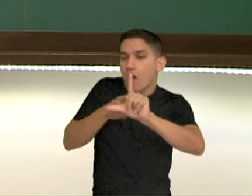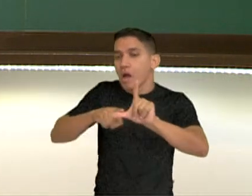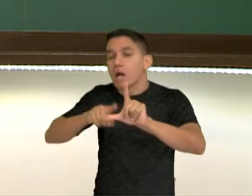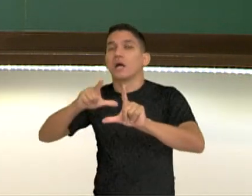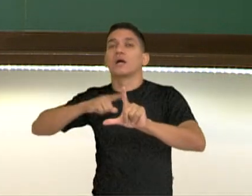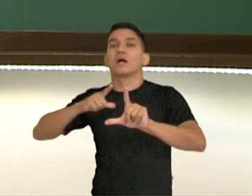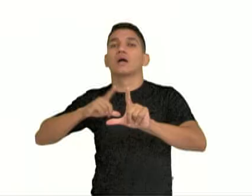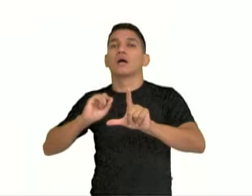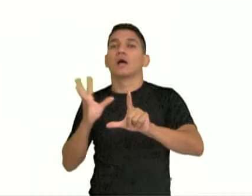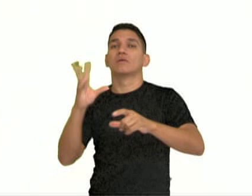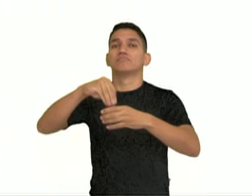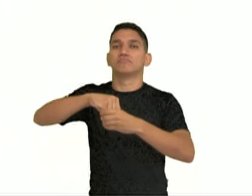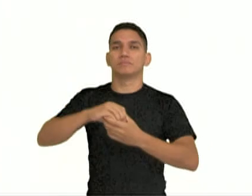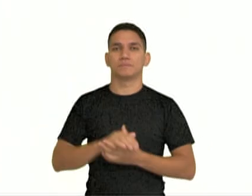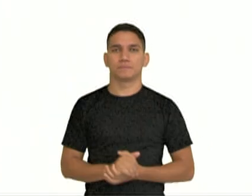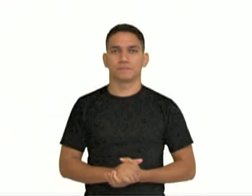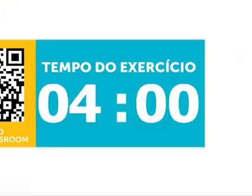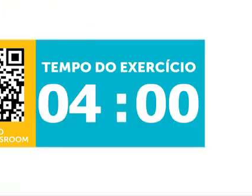de cosseno.